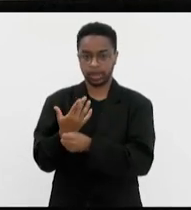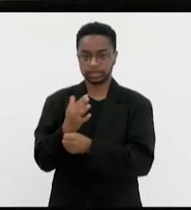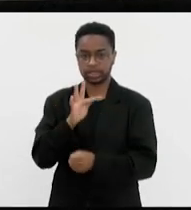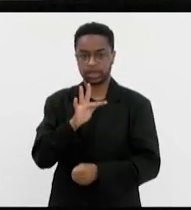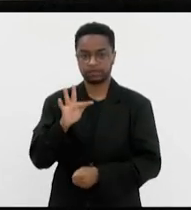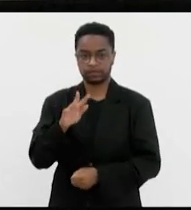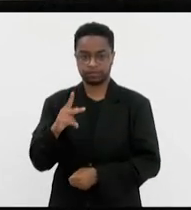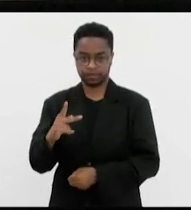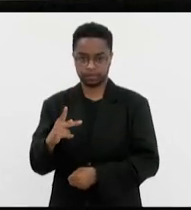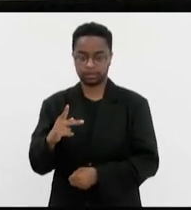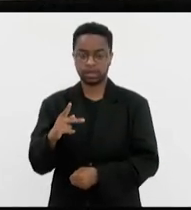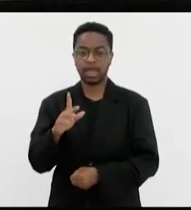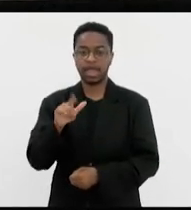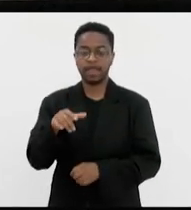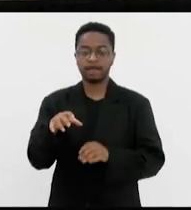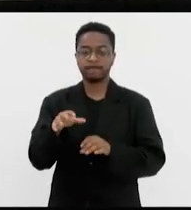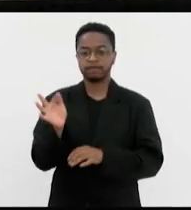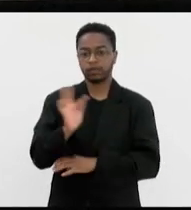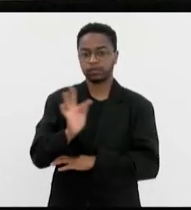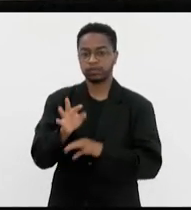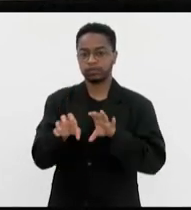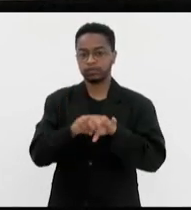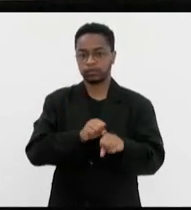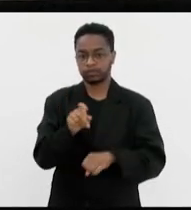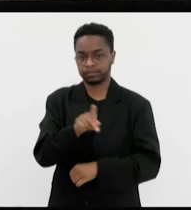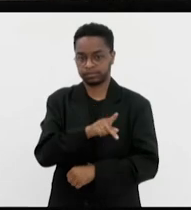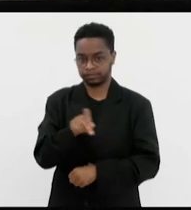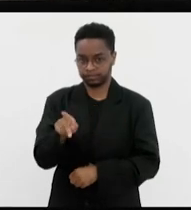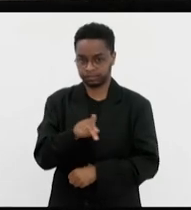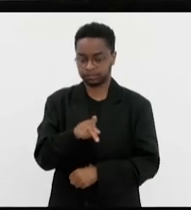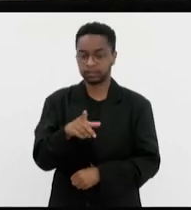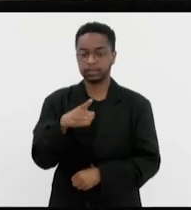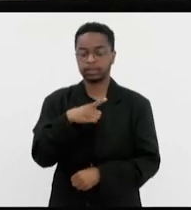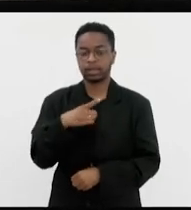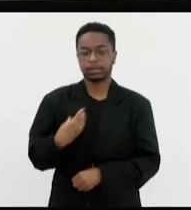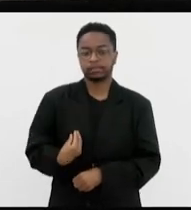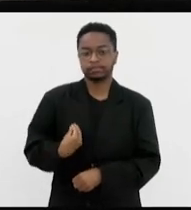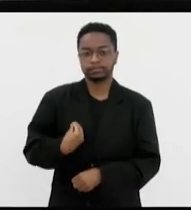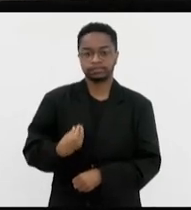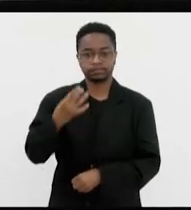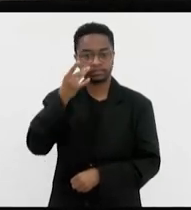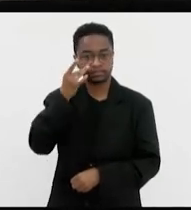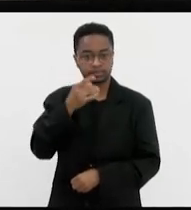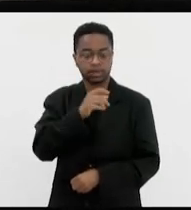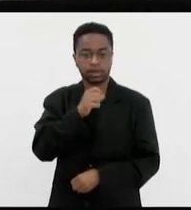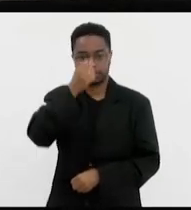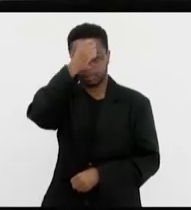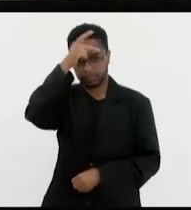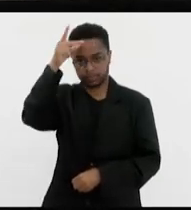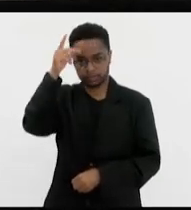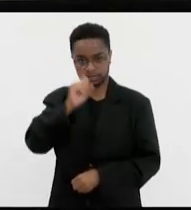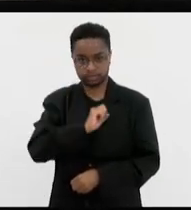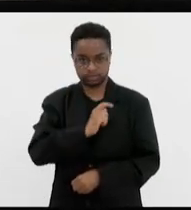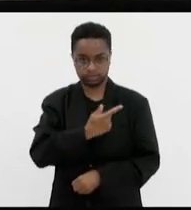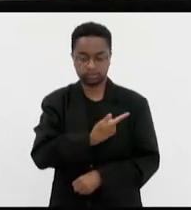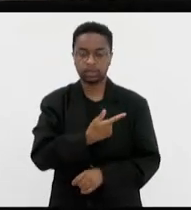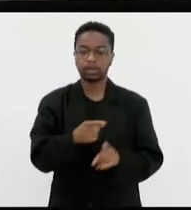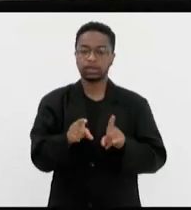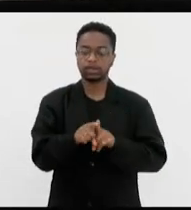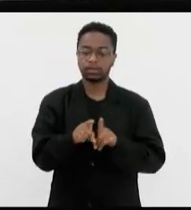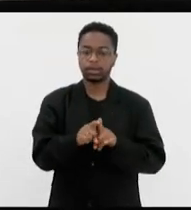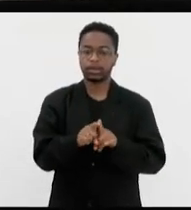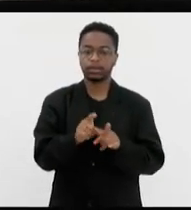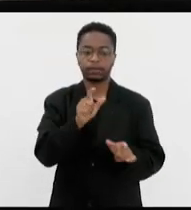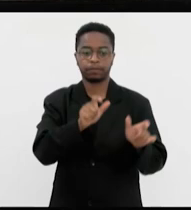é a UERJ de Faculdade de Formação de Professores, com a presença da prefeitura local, com